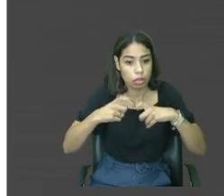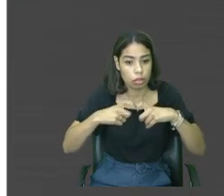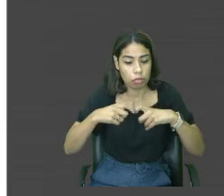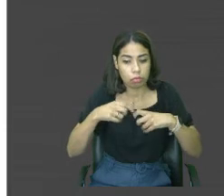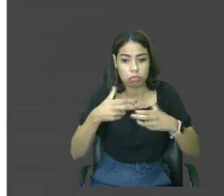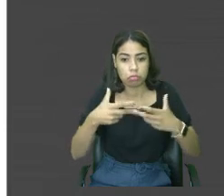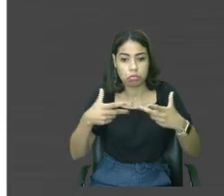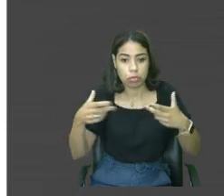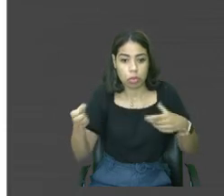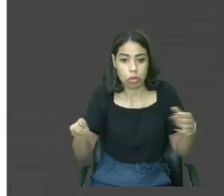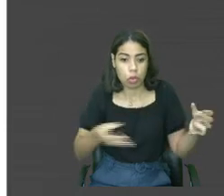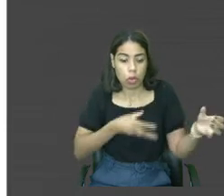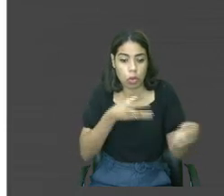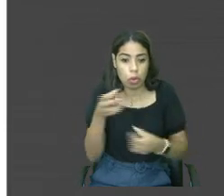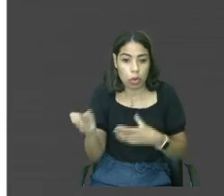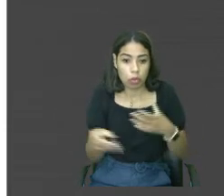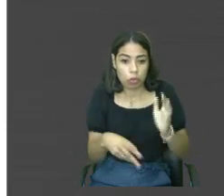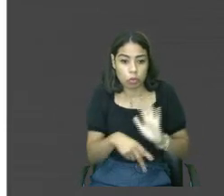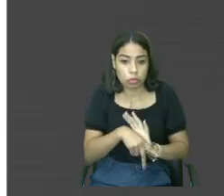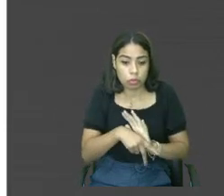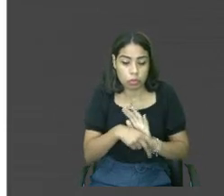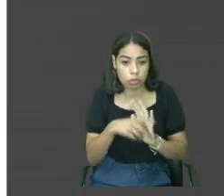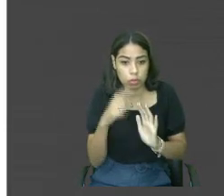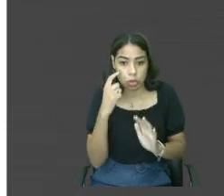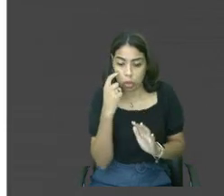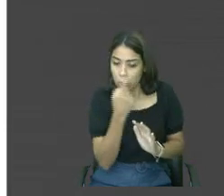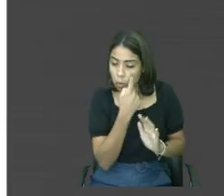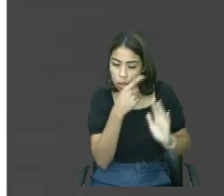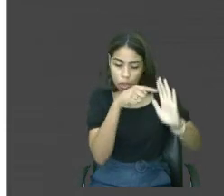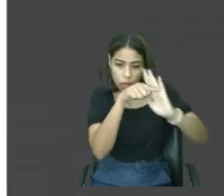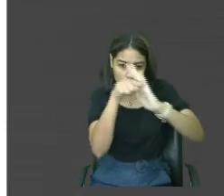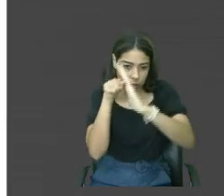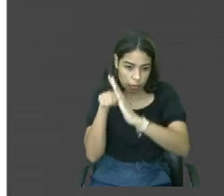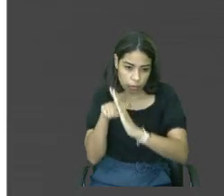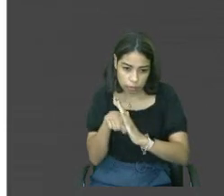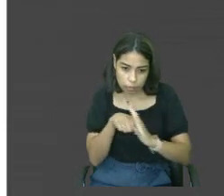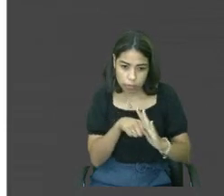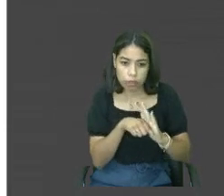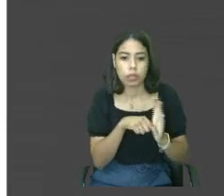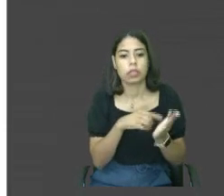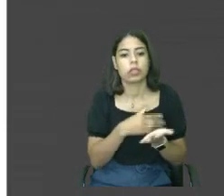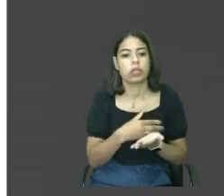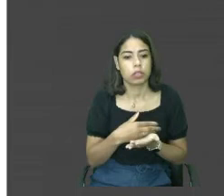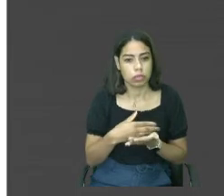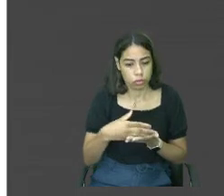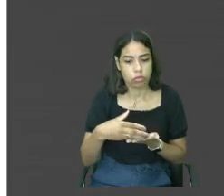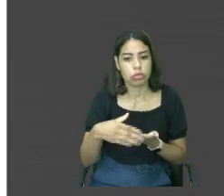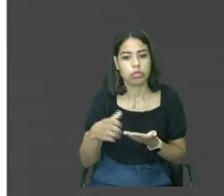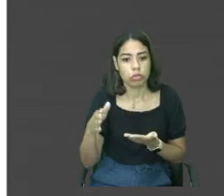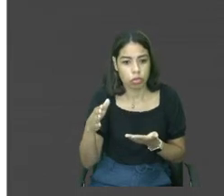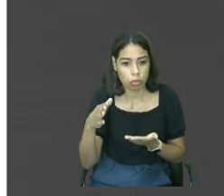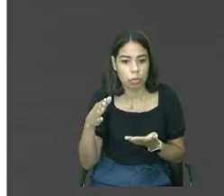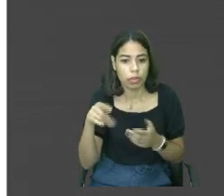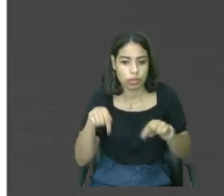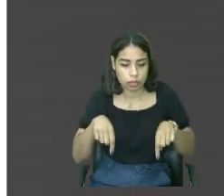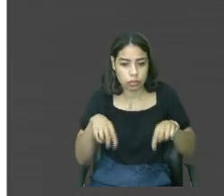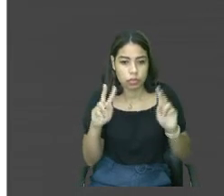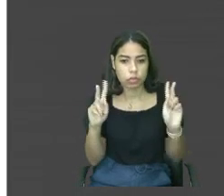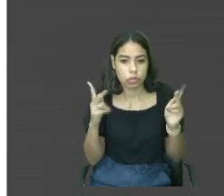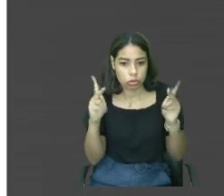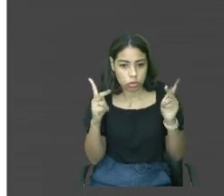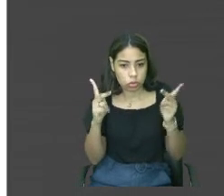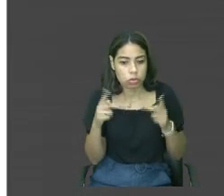oftalmo que a gente recebeu, né, o início do exame oftalmológico de mapeamento de retina, também com equipamento novo que